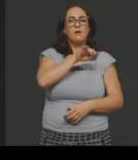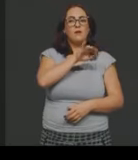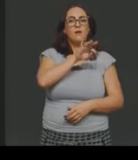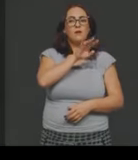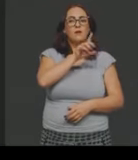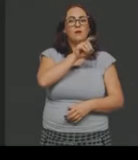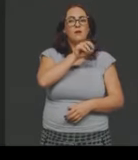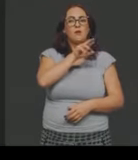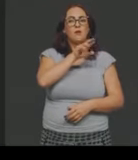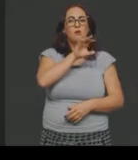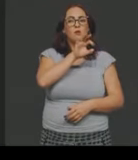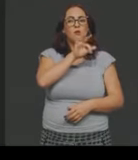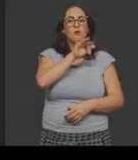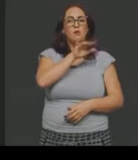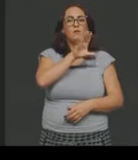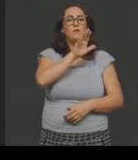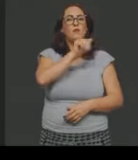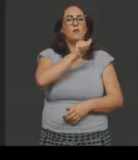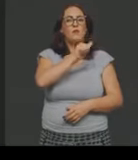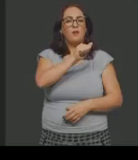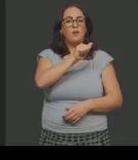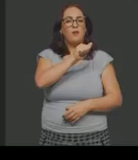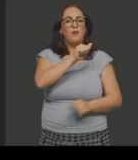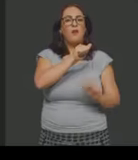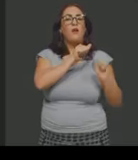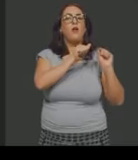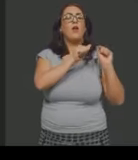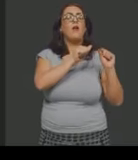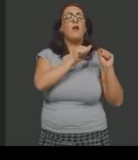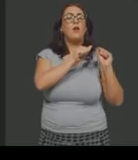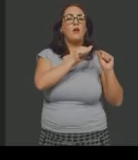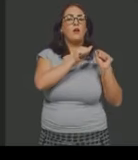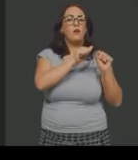são chamadas de plantas